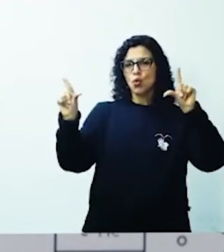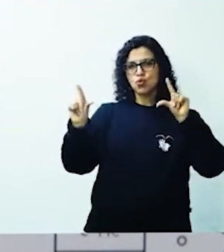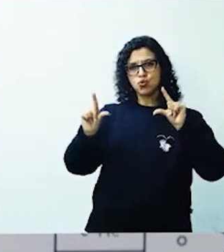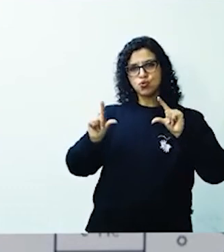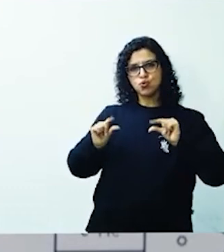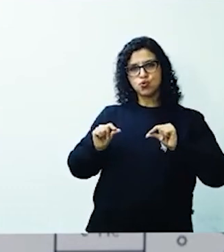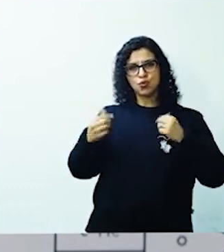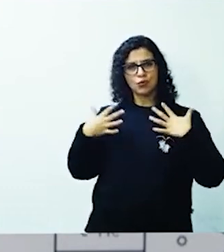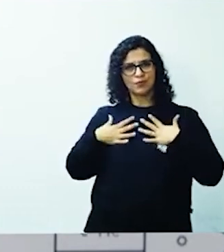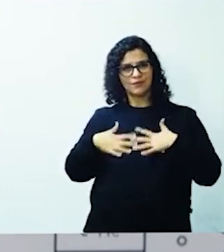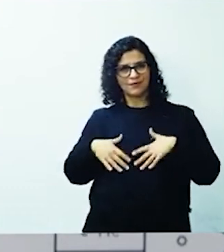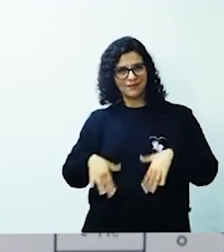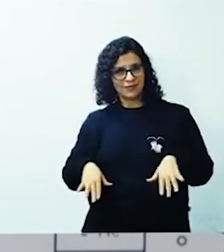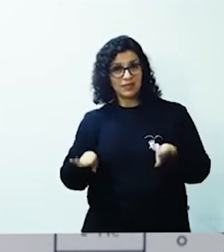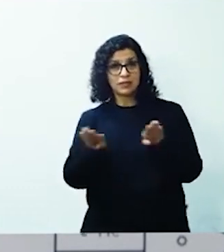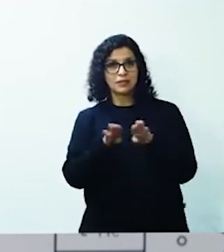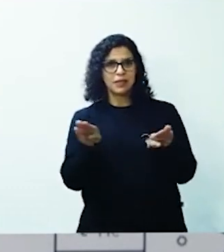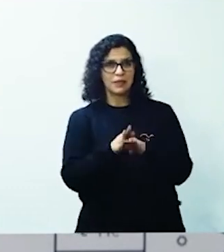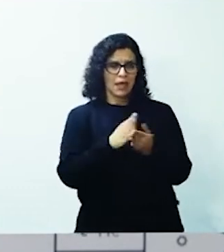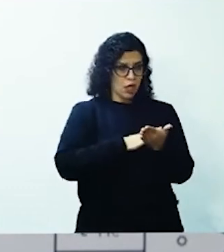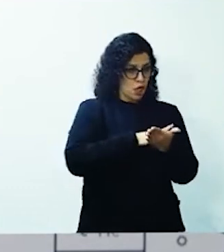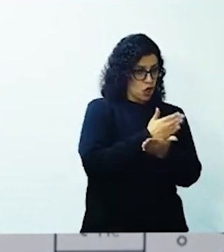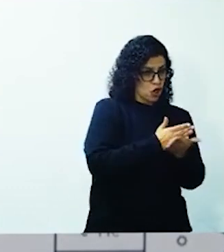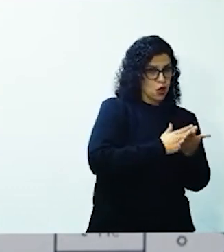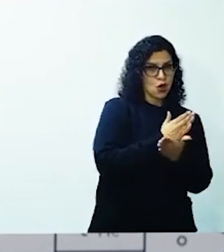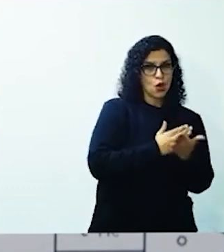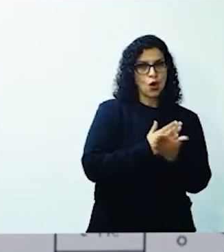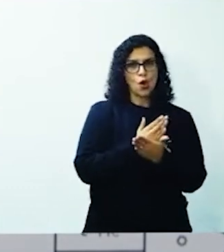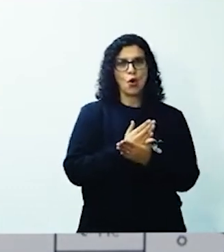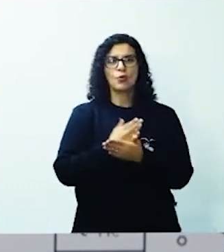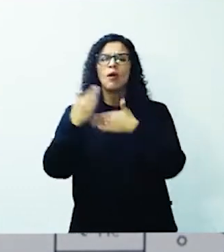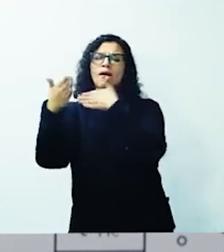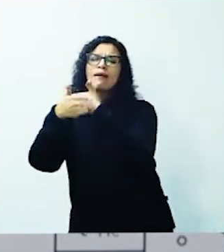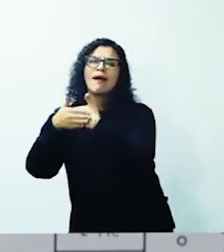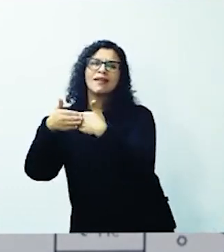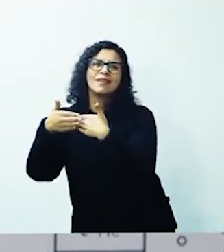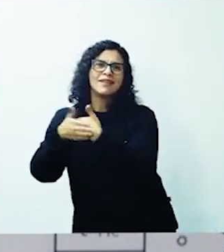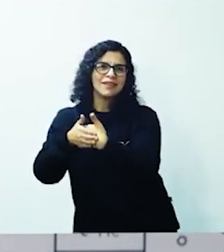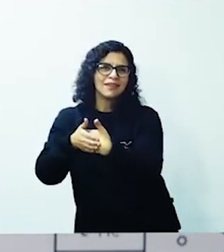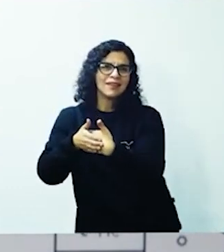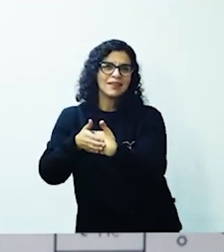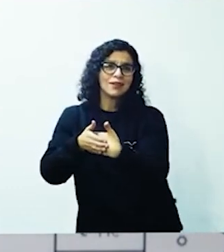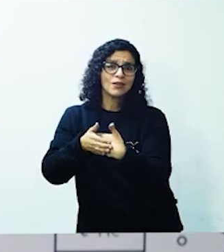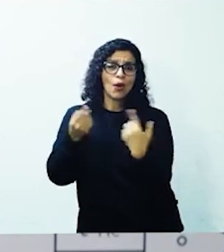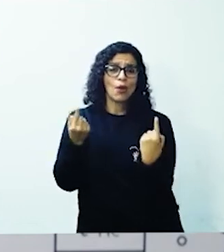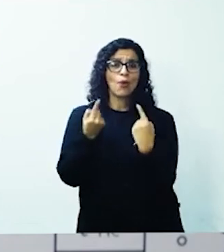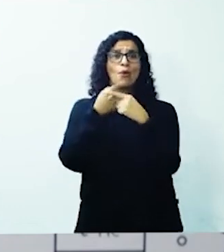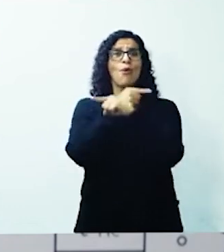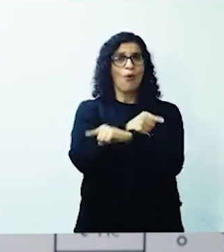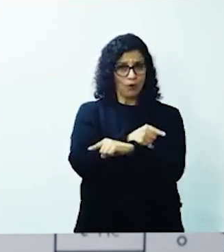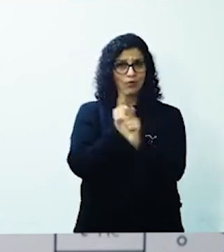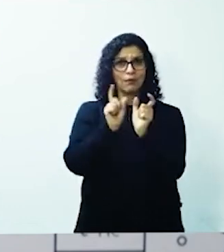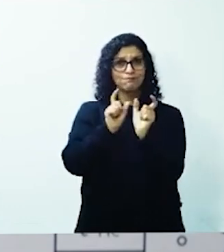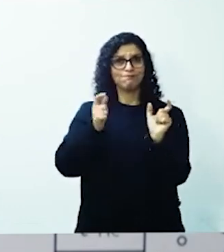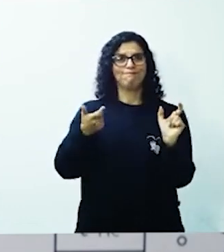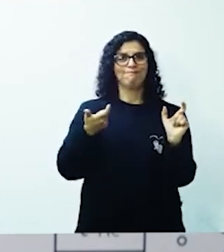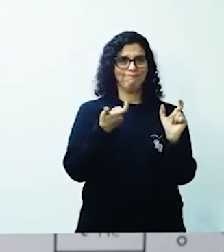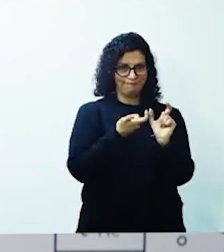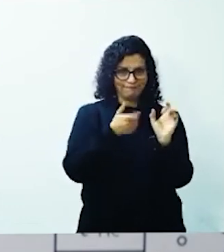sossego. E aqui, desconforto e aconchego são palavras que são opostas, são